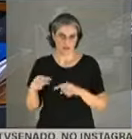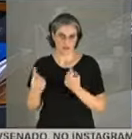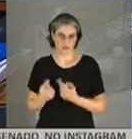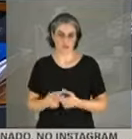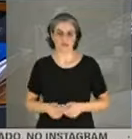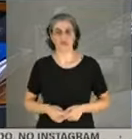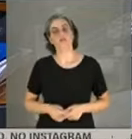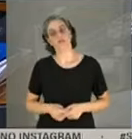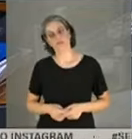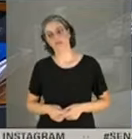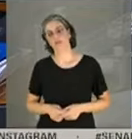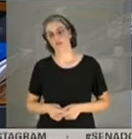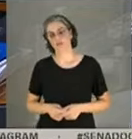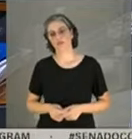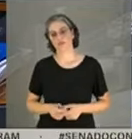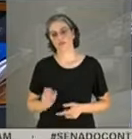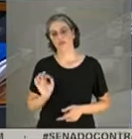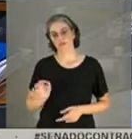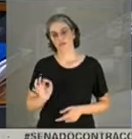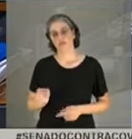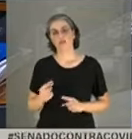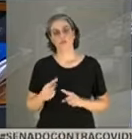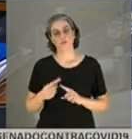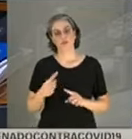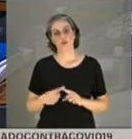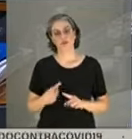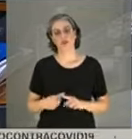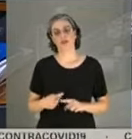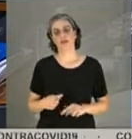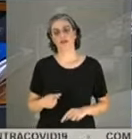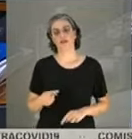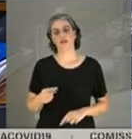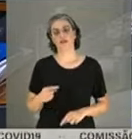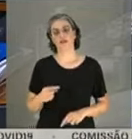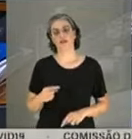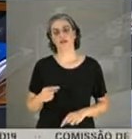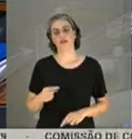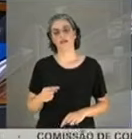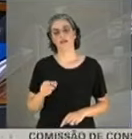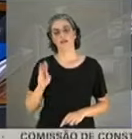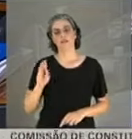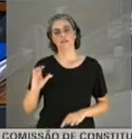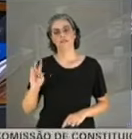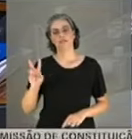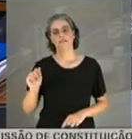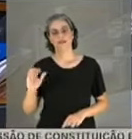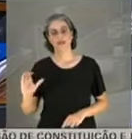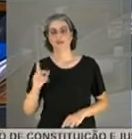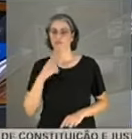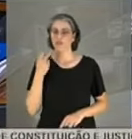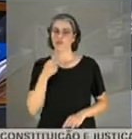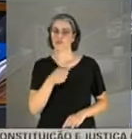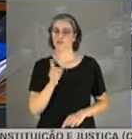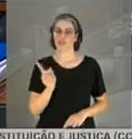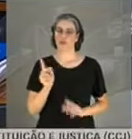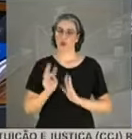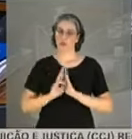isso, inclusive, foi depois dito e desmentido pela própria BCVAC, aliás, foi dito pela BCVAC, que o senhor não